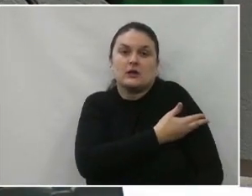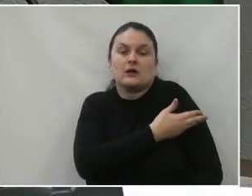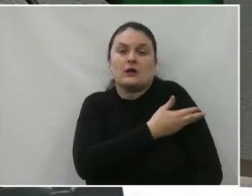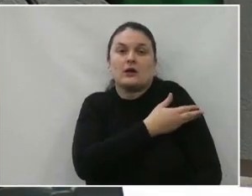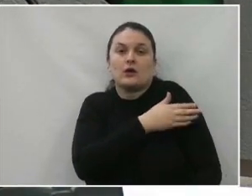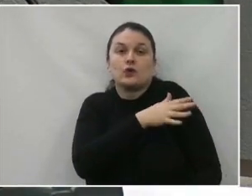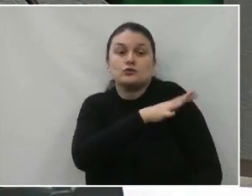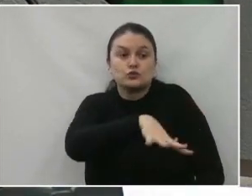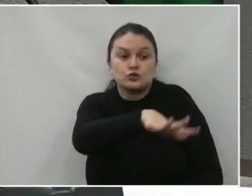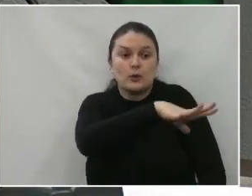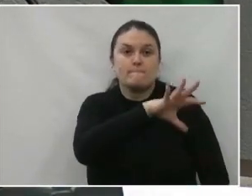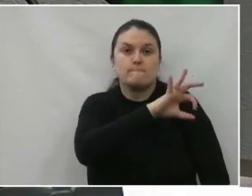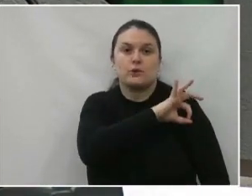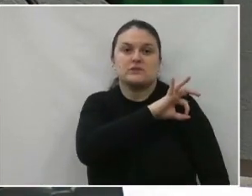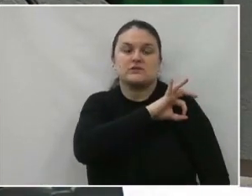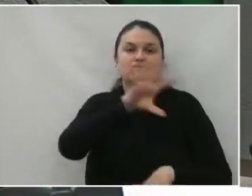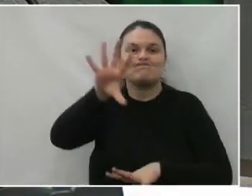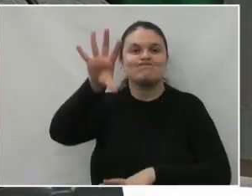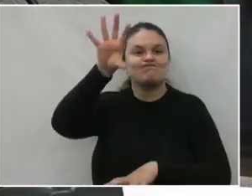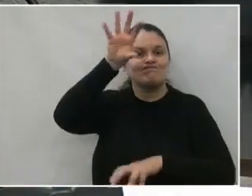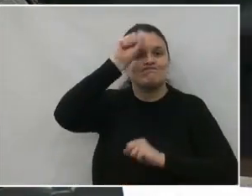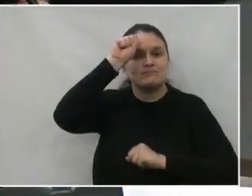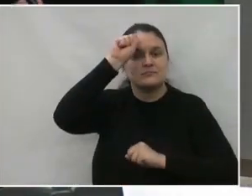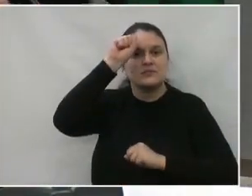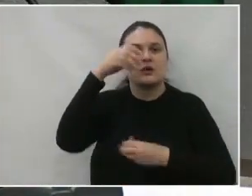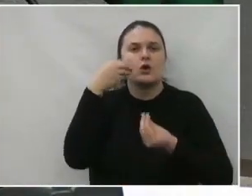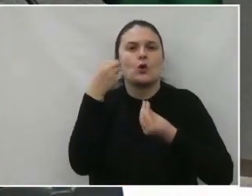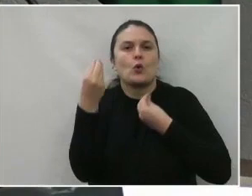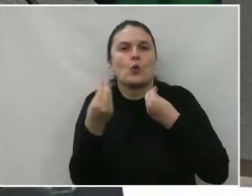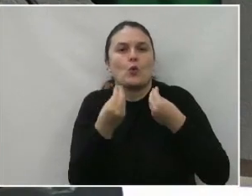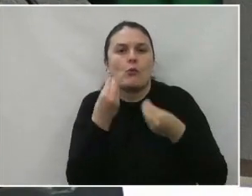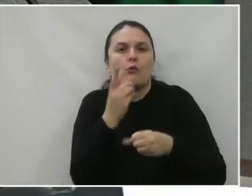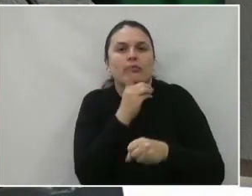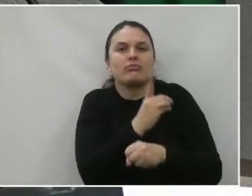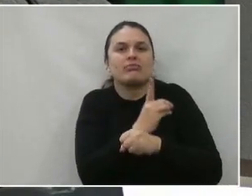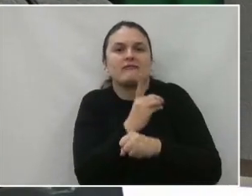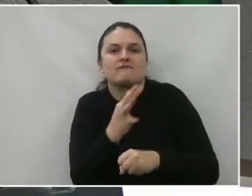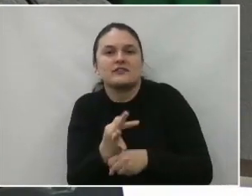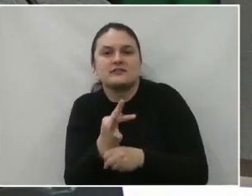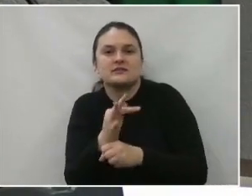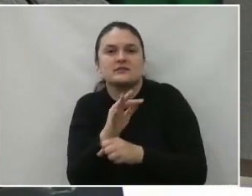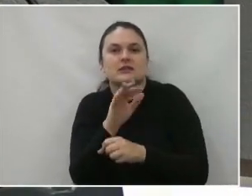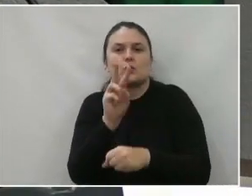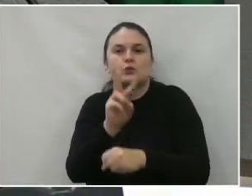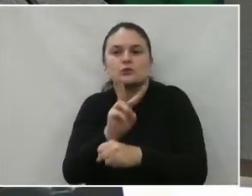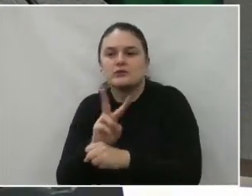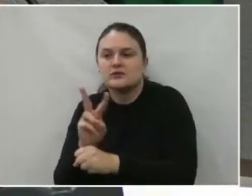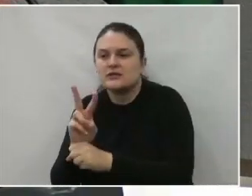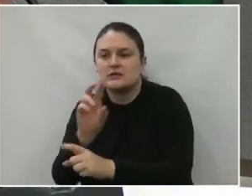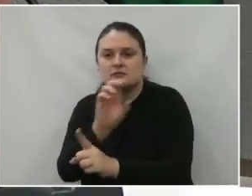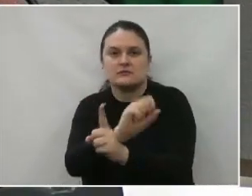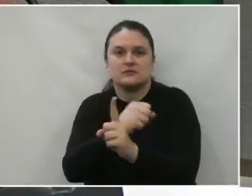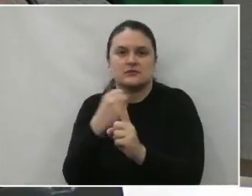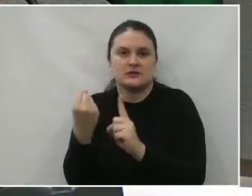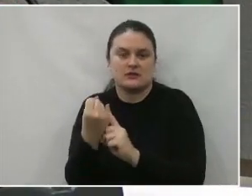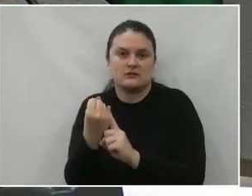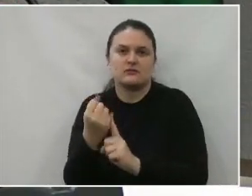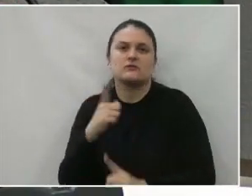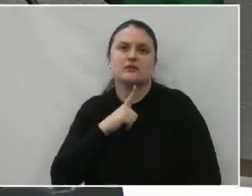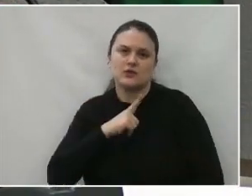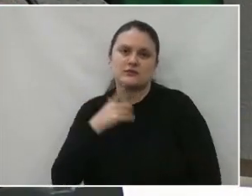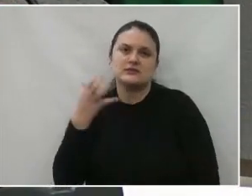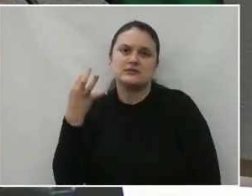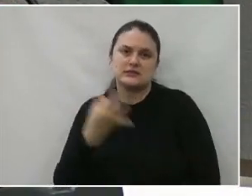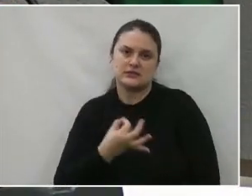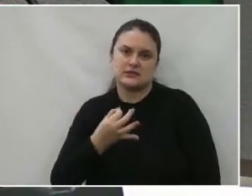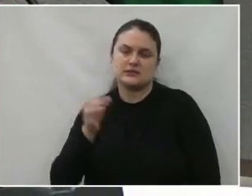policiais incorporam essa questão da defesa da sociedade. E eu tenho certeza que foi isso